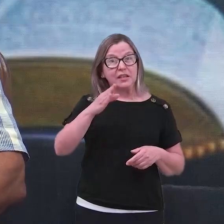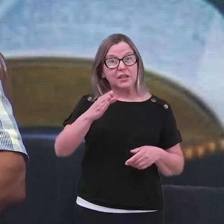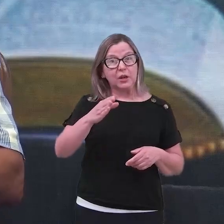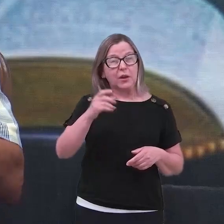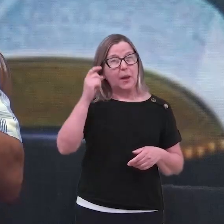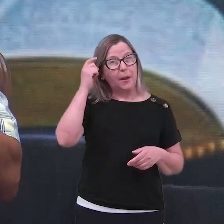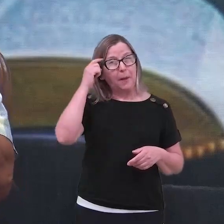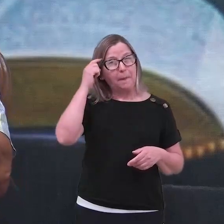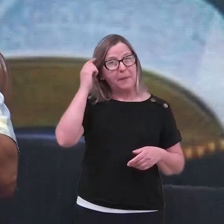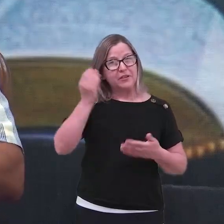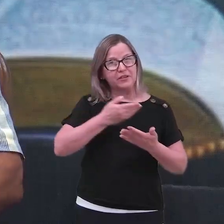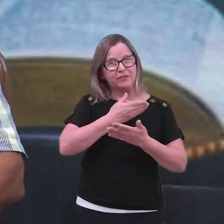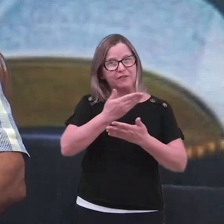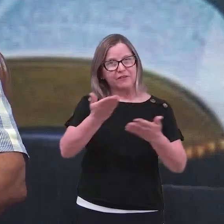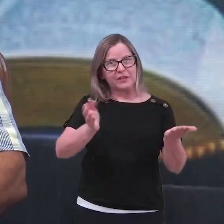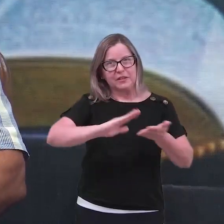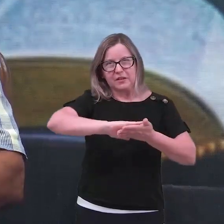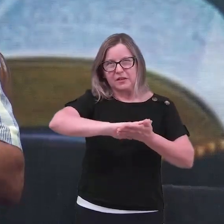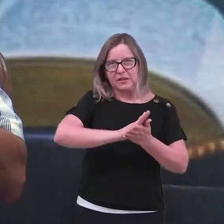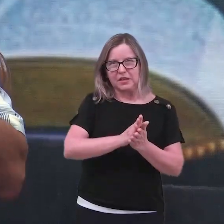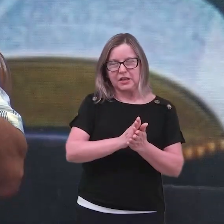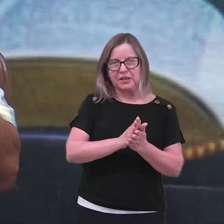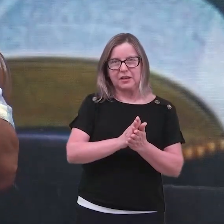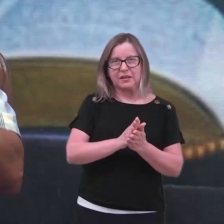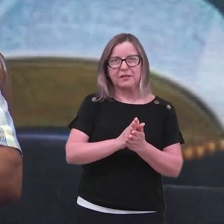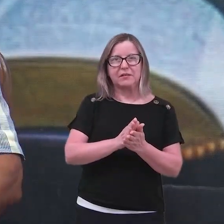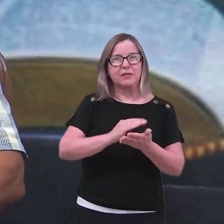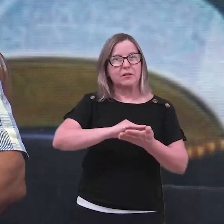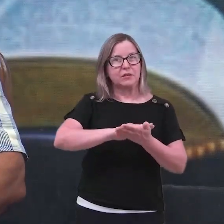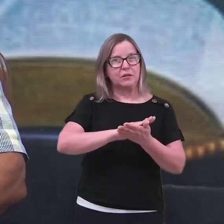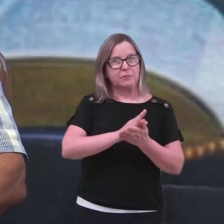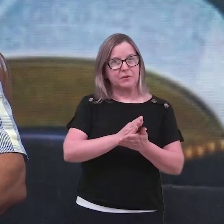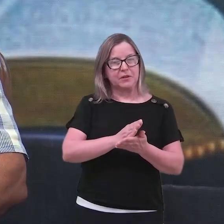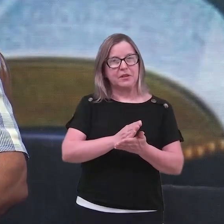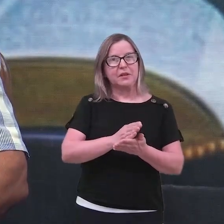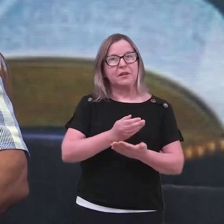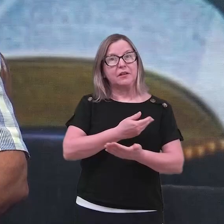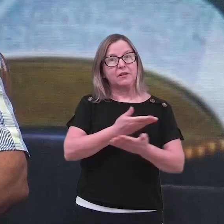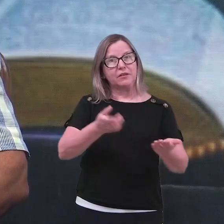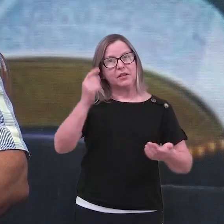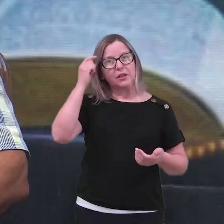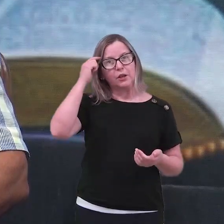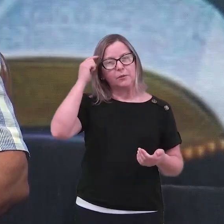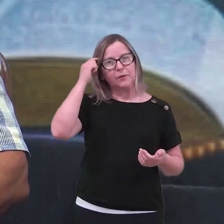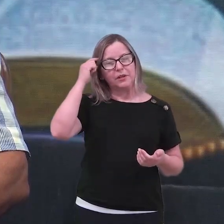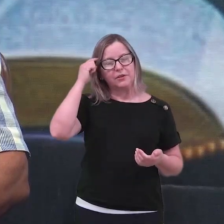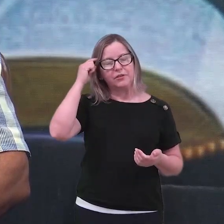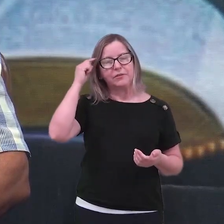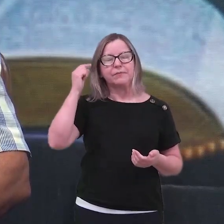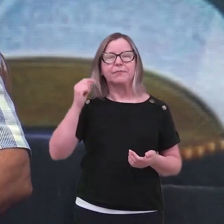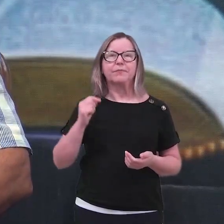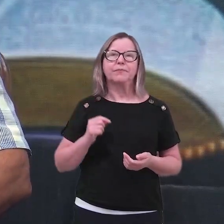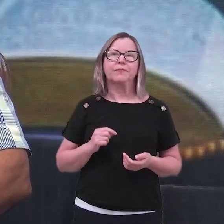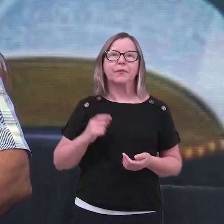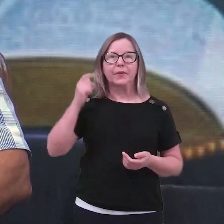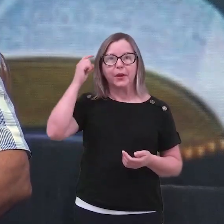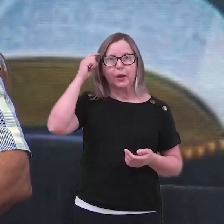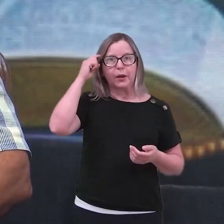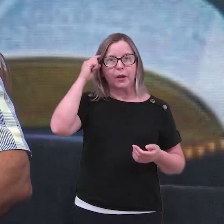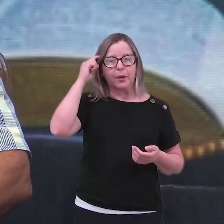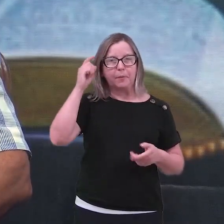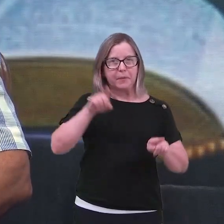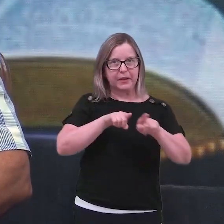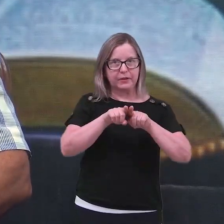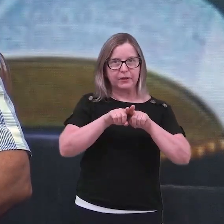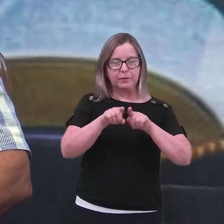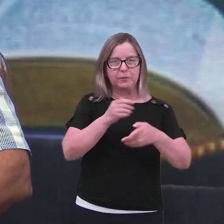vocês sejam corrompidas. Seja corrompida a mente de vocês. E a mente, meus irmãos, vocês